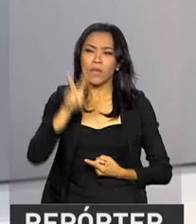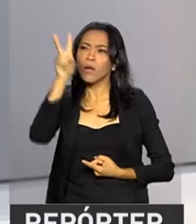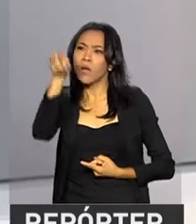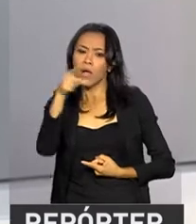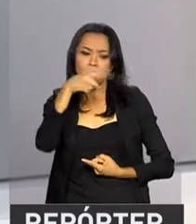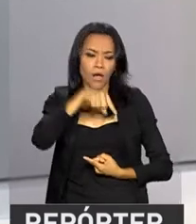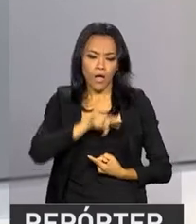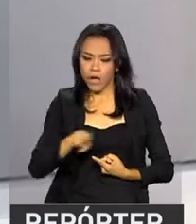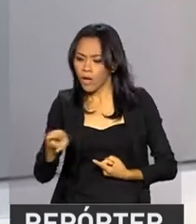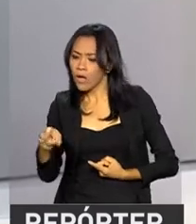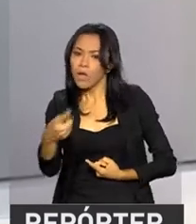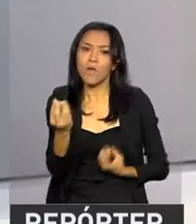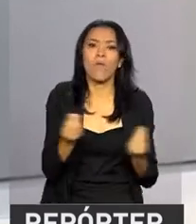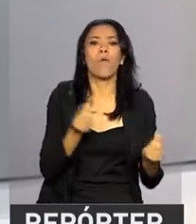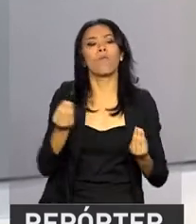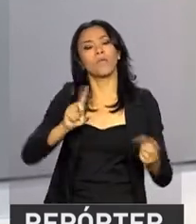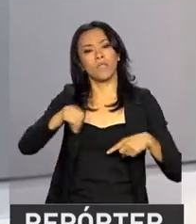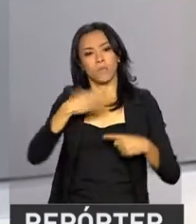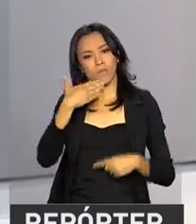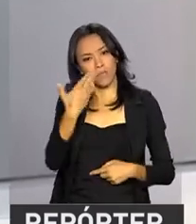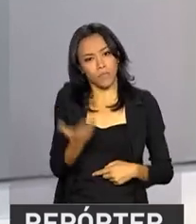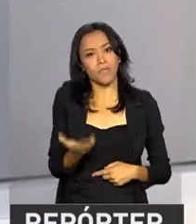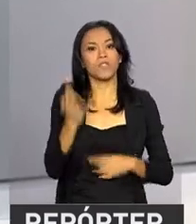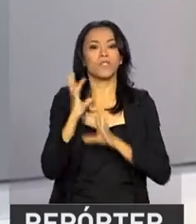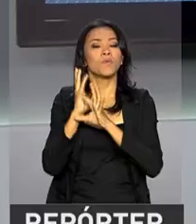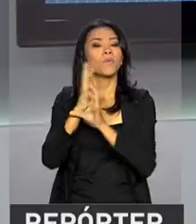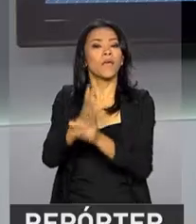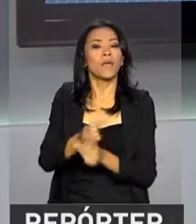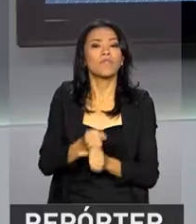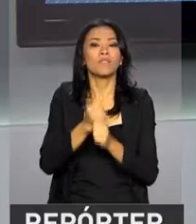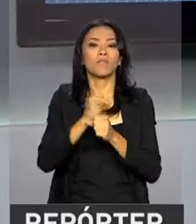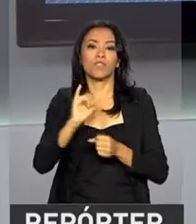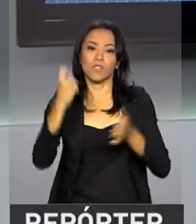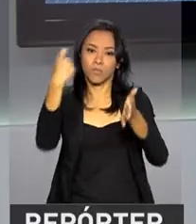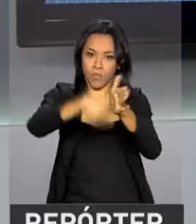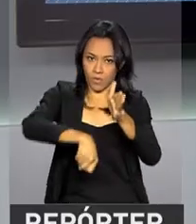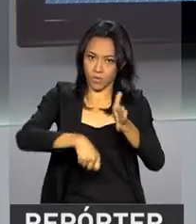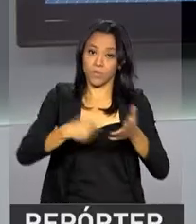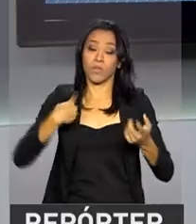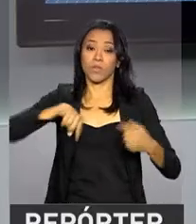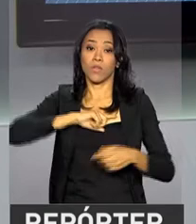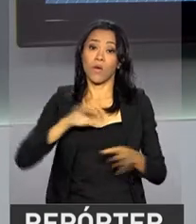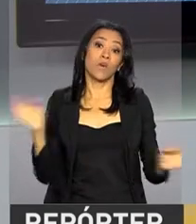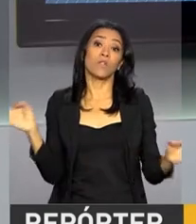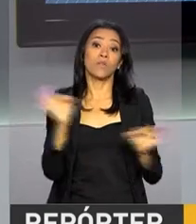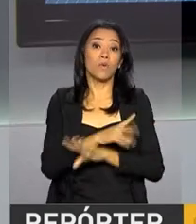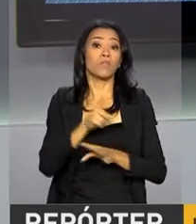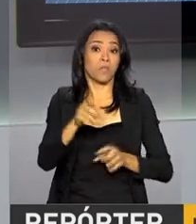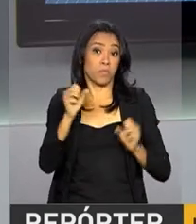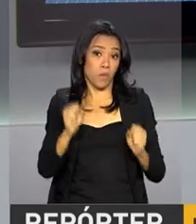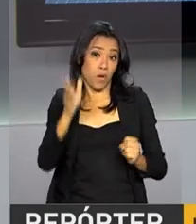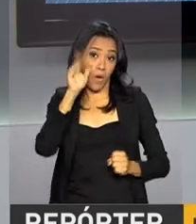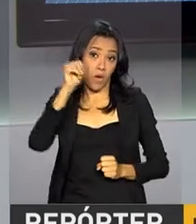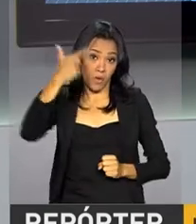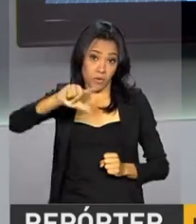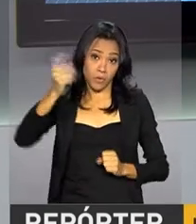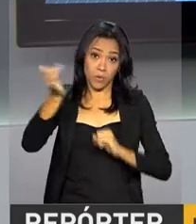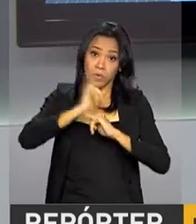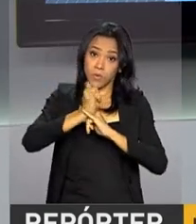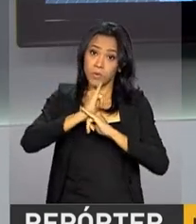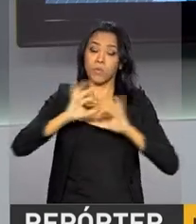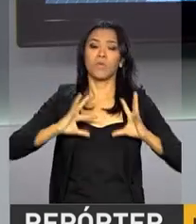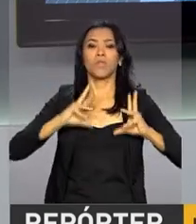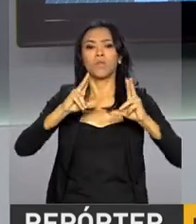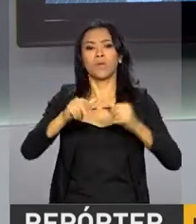pela internet e solicitar a revisão de tributos nós ficamos por aqui você pode rever as reportagens no youtube e